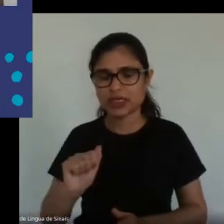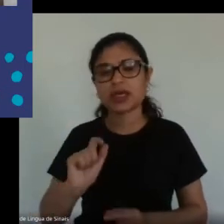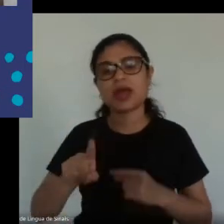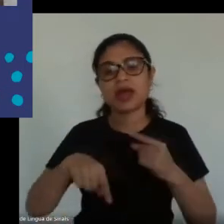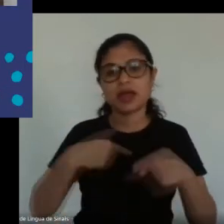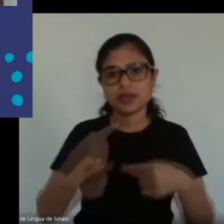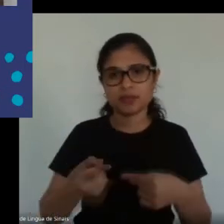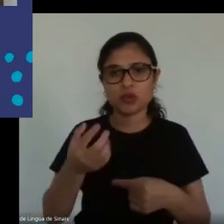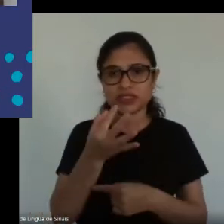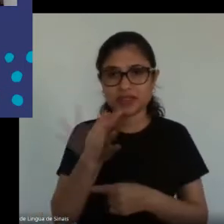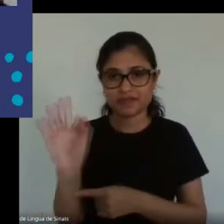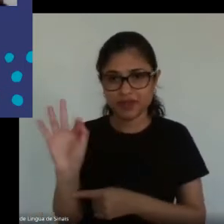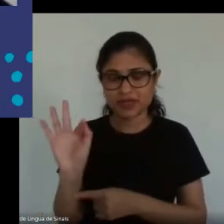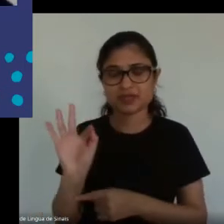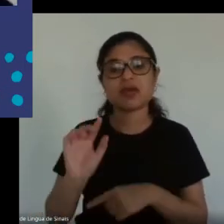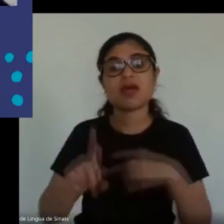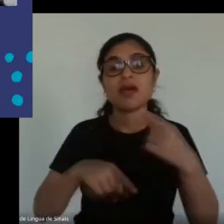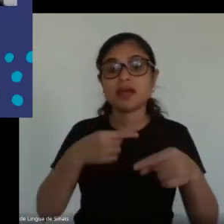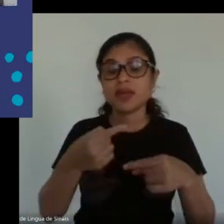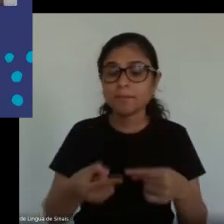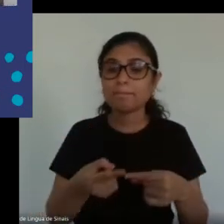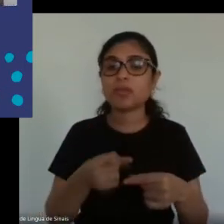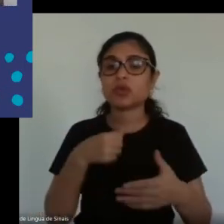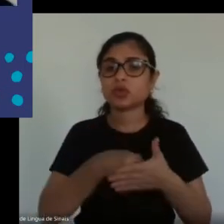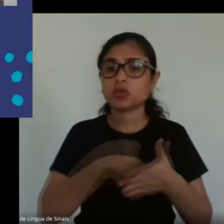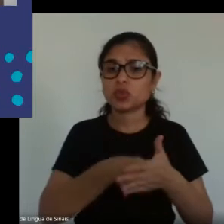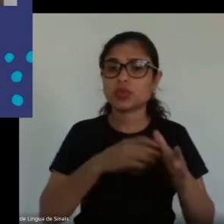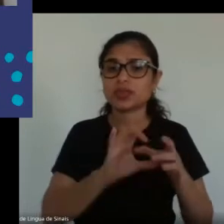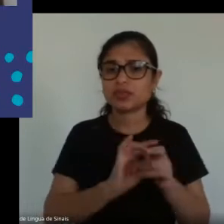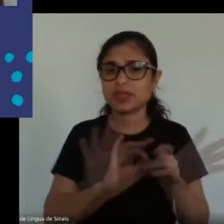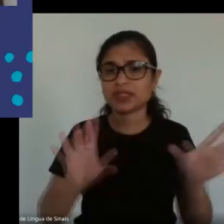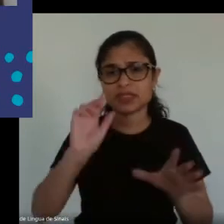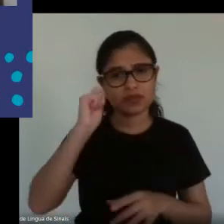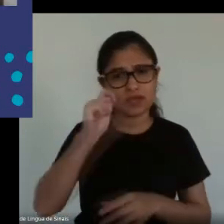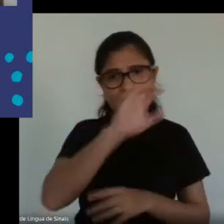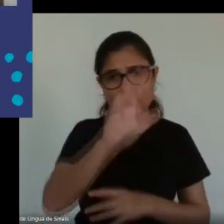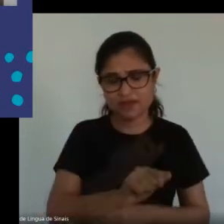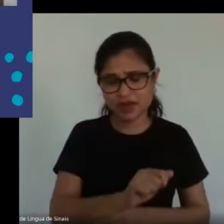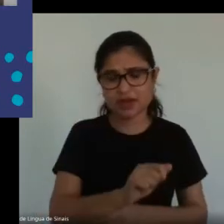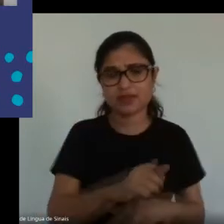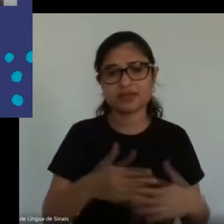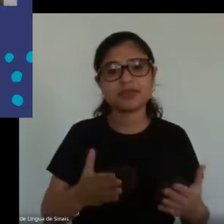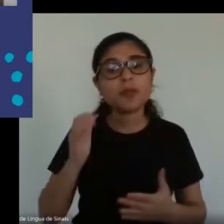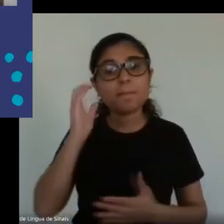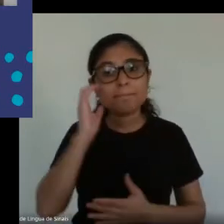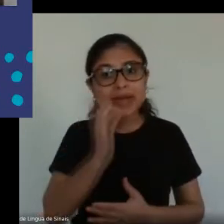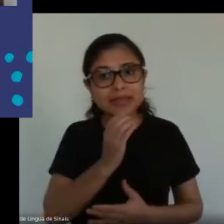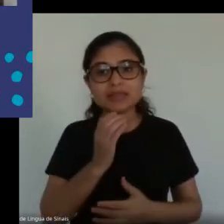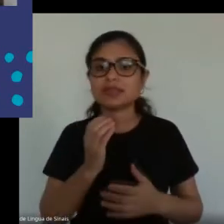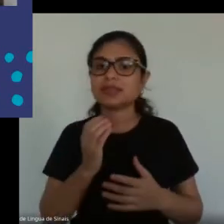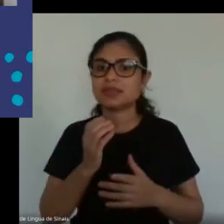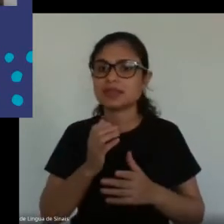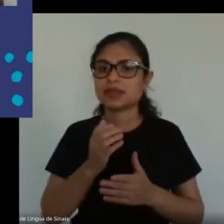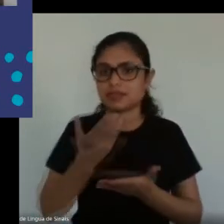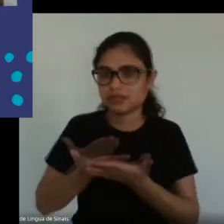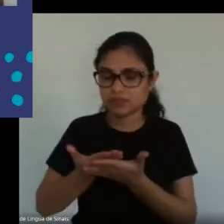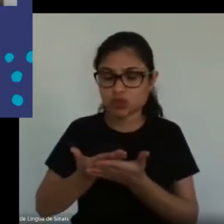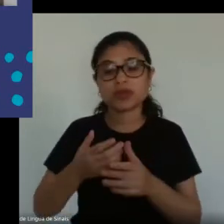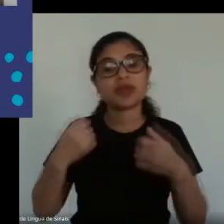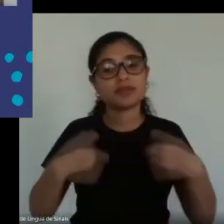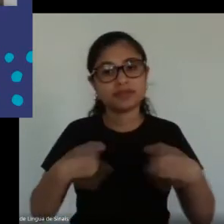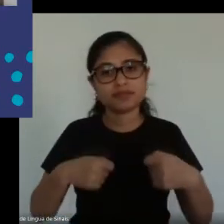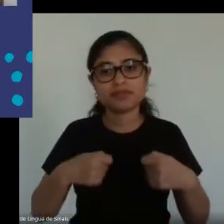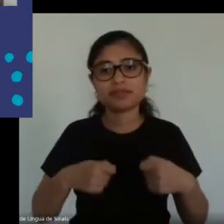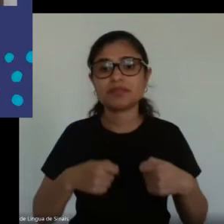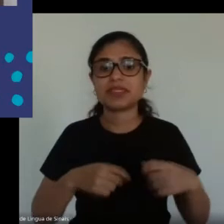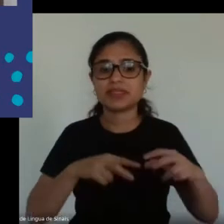para as lutas de libertação na África. Marxista, para mim, tem que estar nesse lugar, amigo. Marxista, para mim, tem que